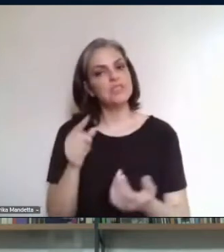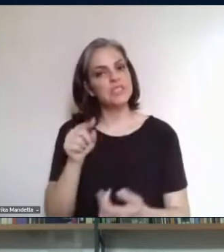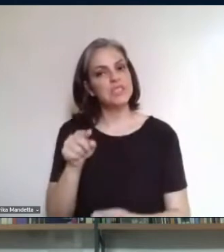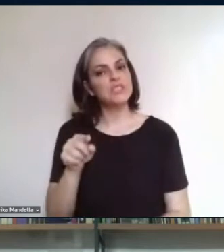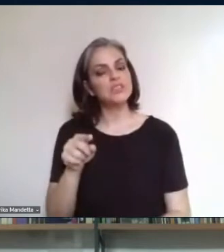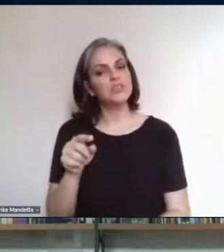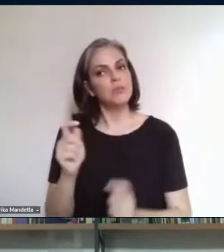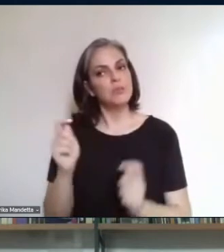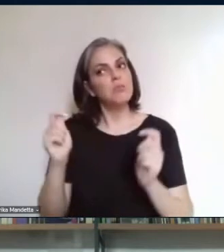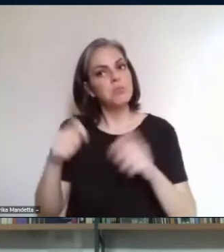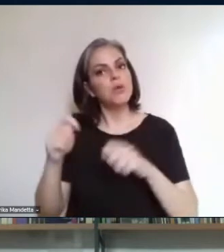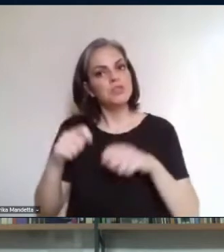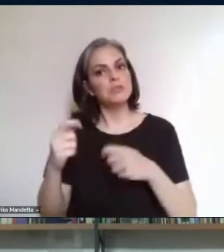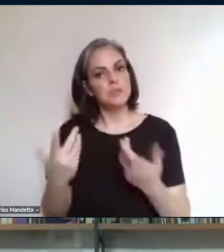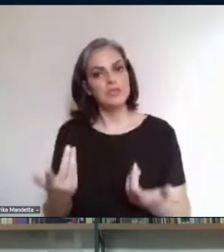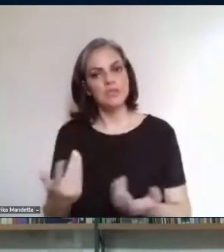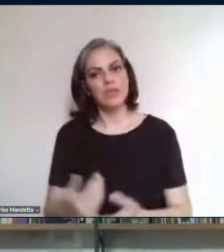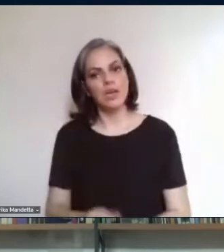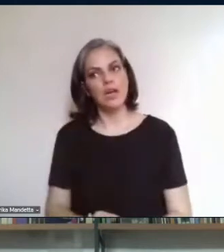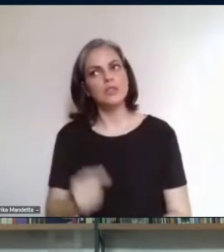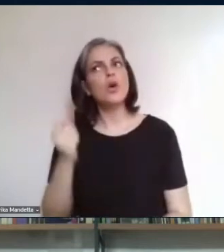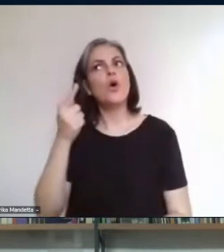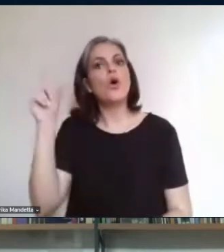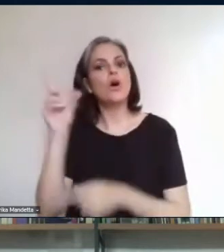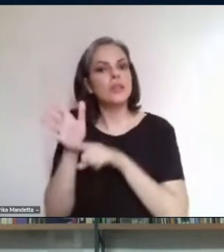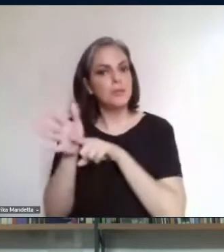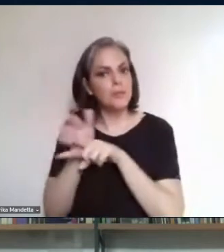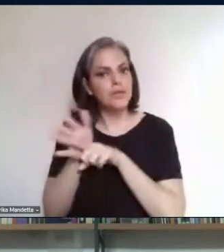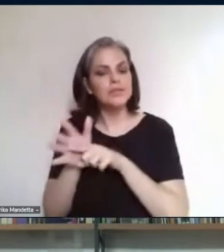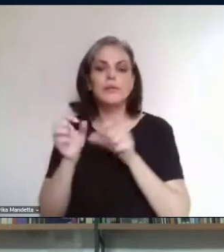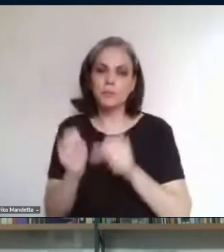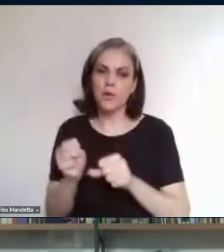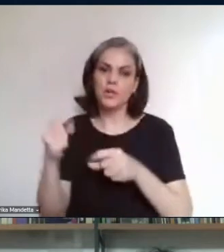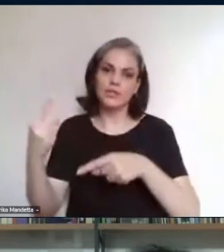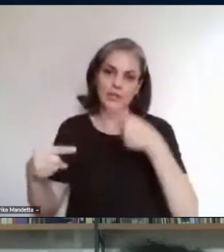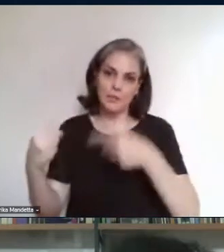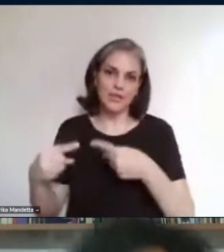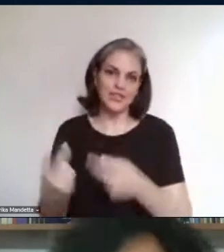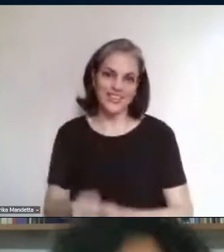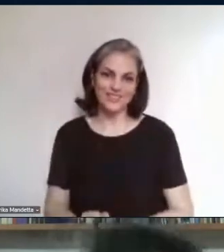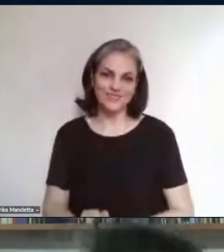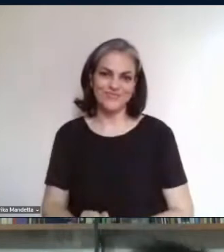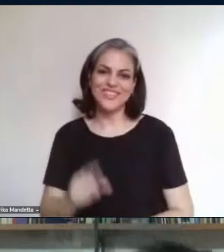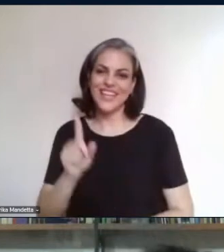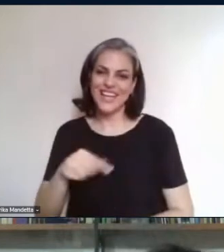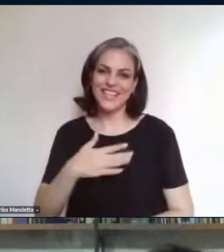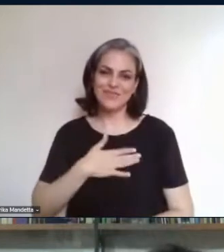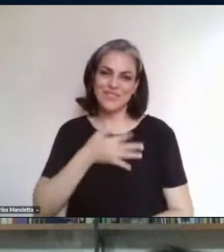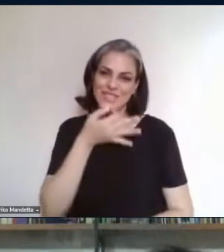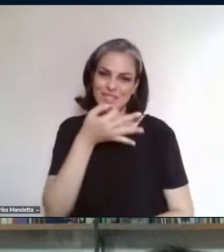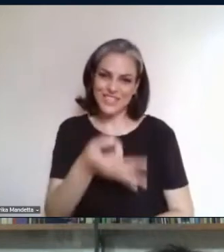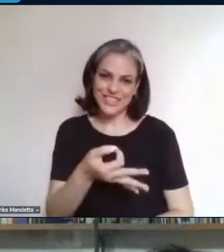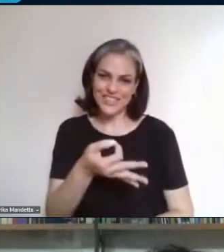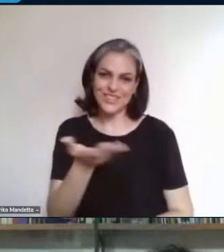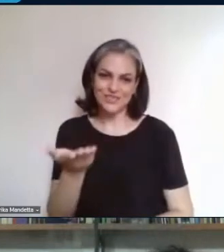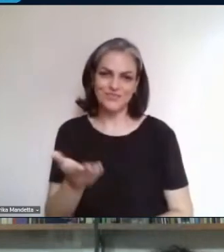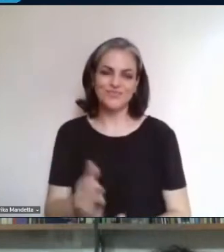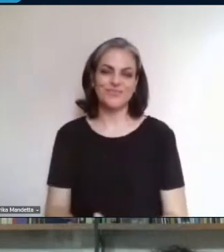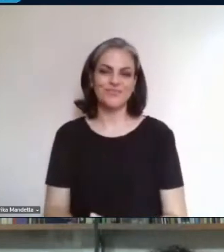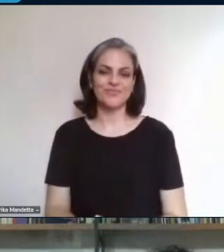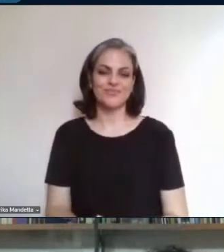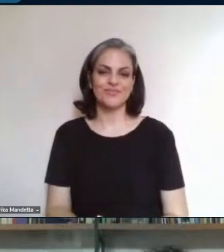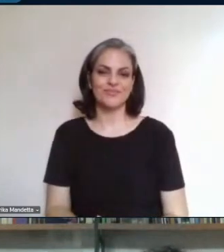né, futuras pesquisas, a serem debatidos e tal, é só mais uma sugestão. Sim.